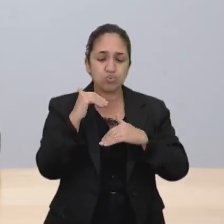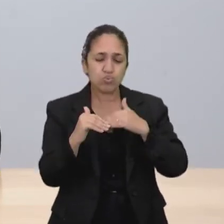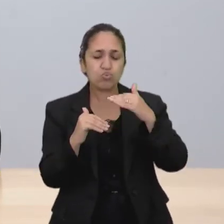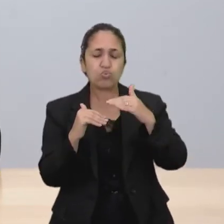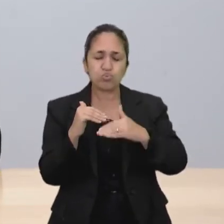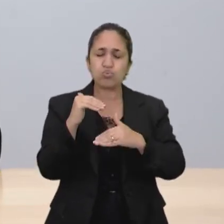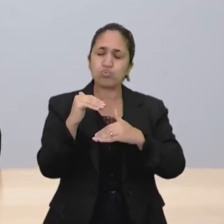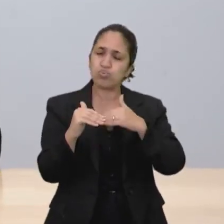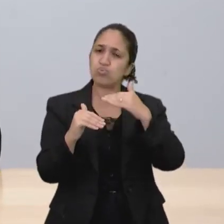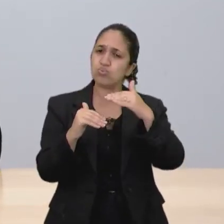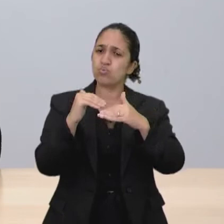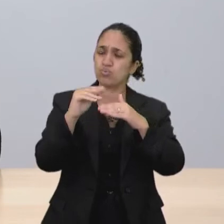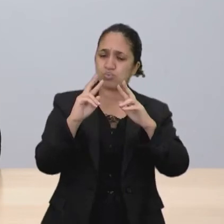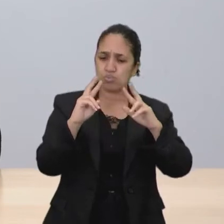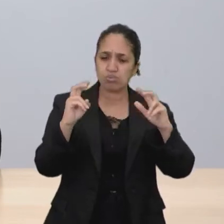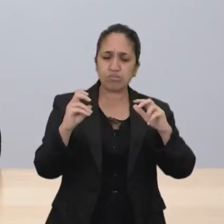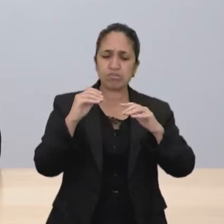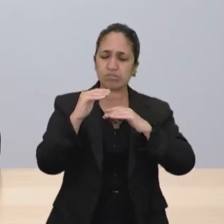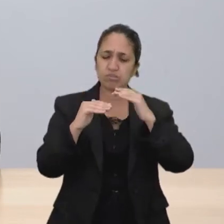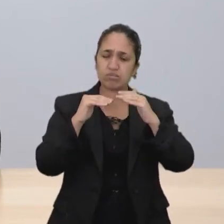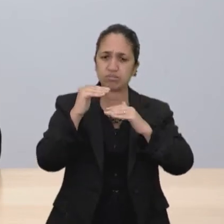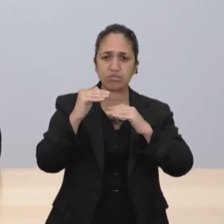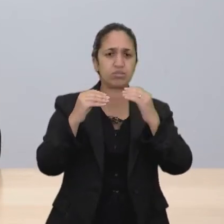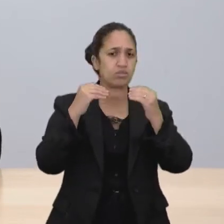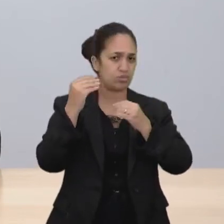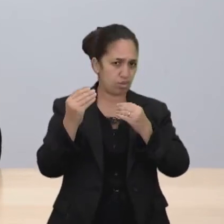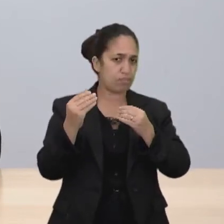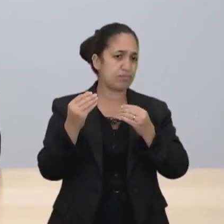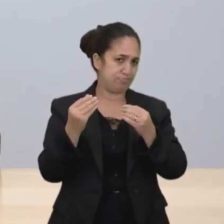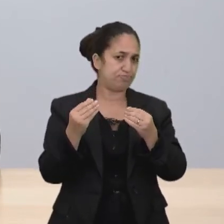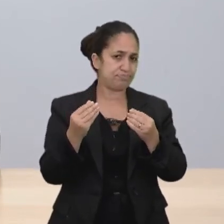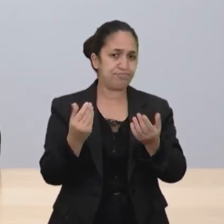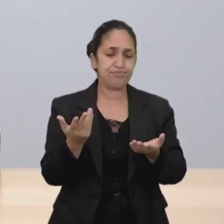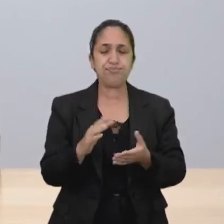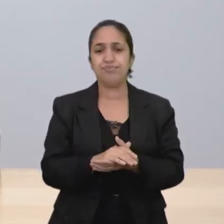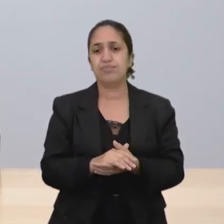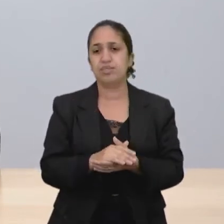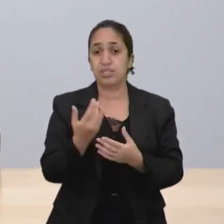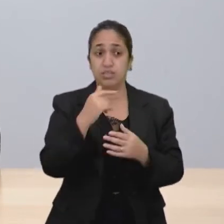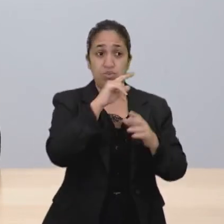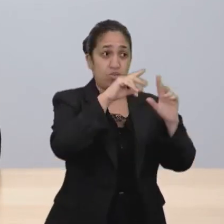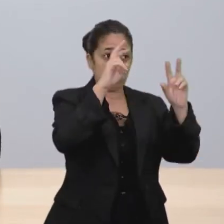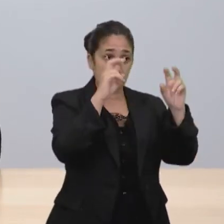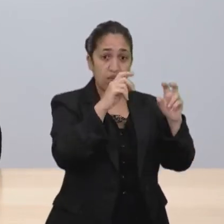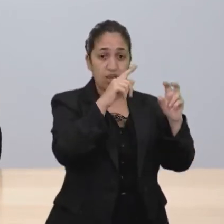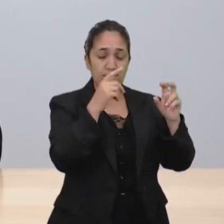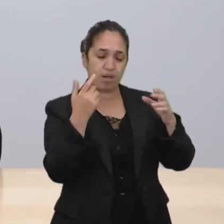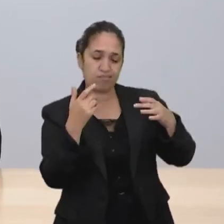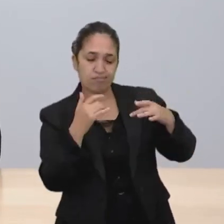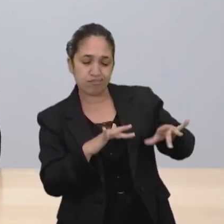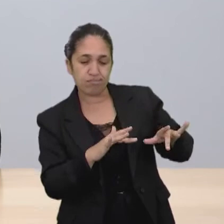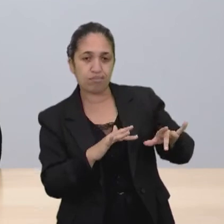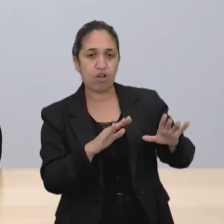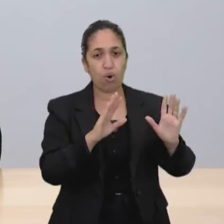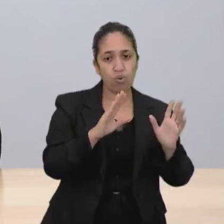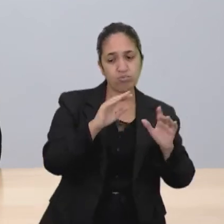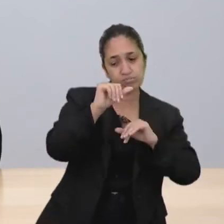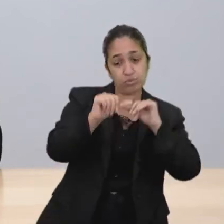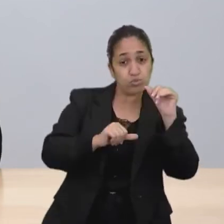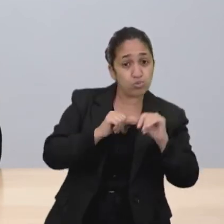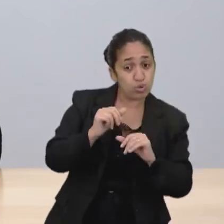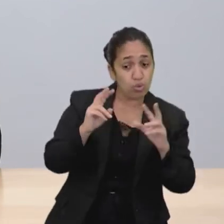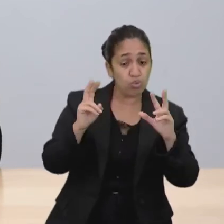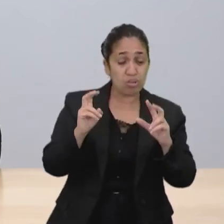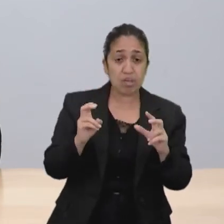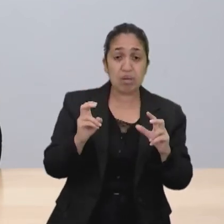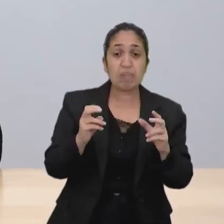do processo temático, né, a progressão temática que a gente fala, né, se o tema foi abandonado ou não, se mudou-se de tema de uma hora